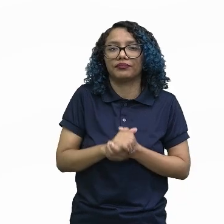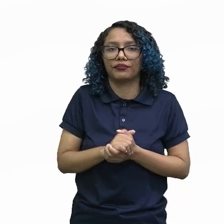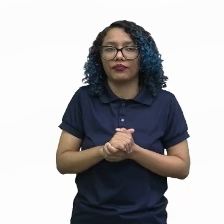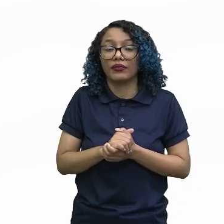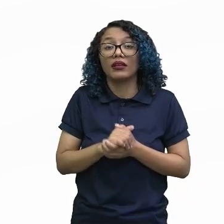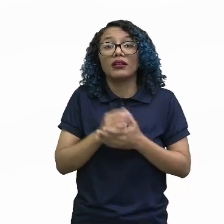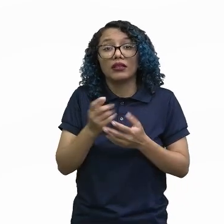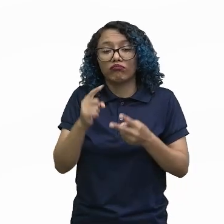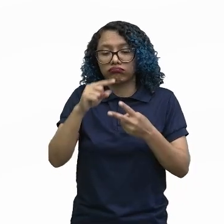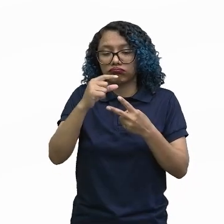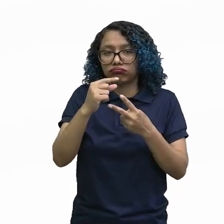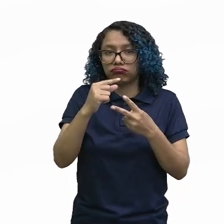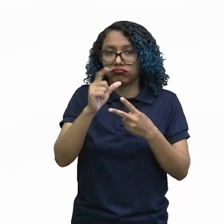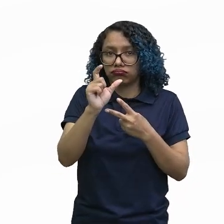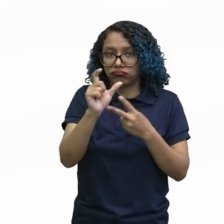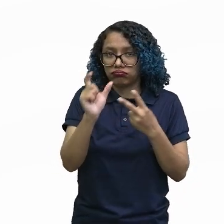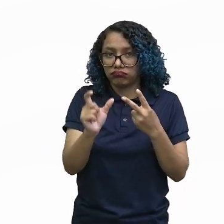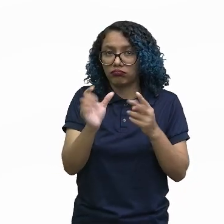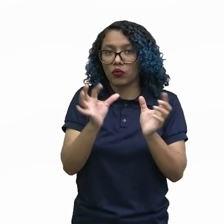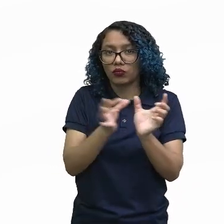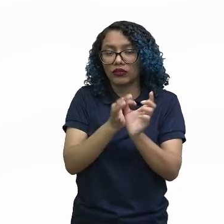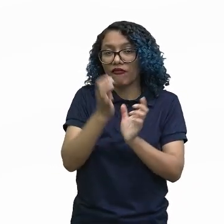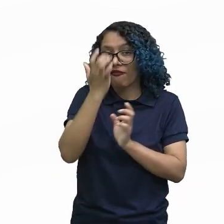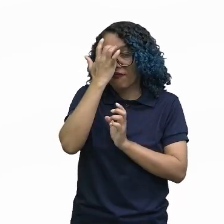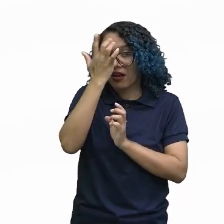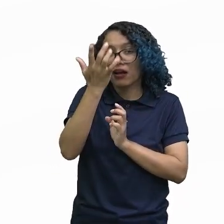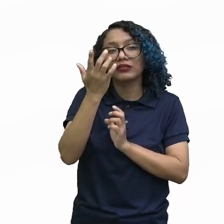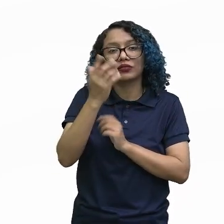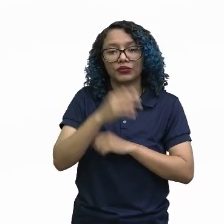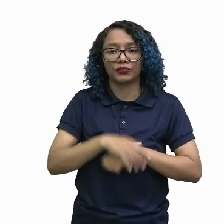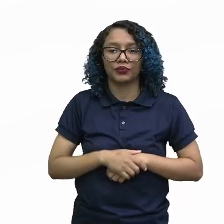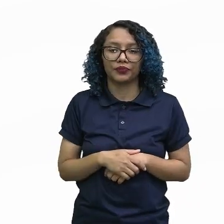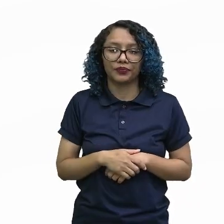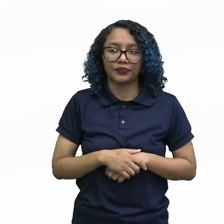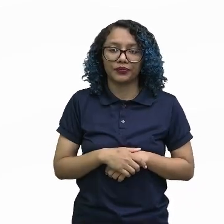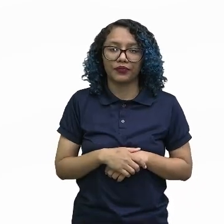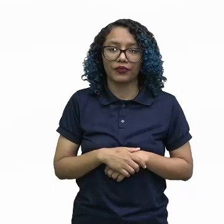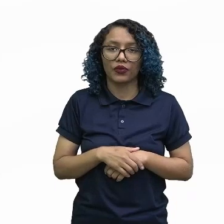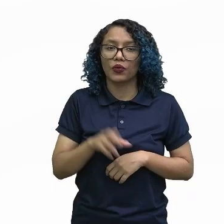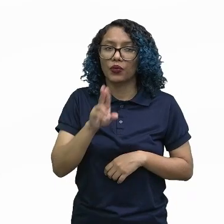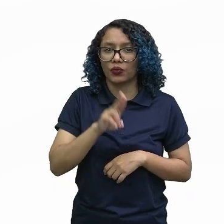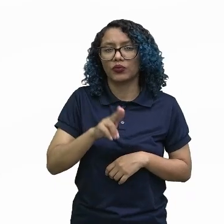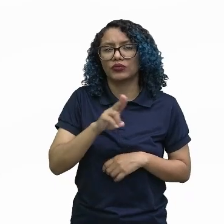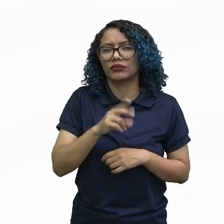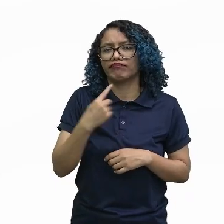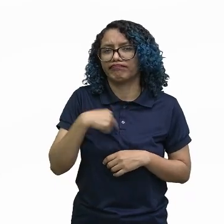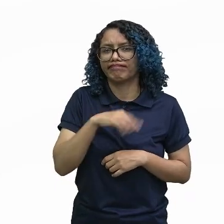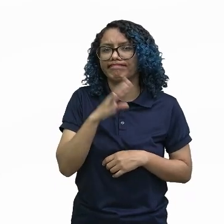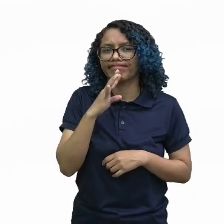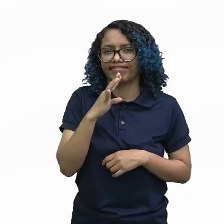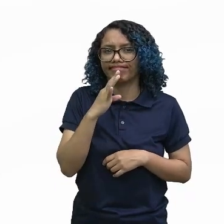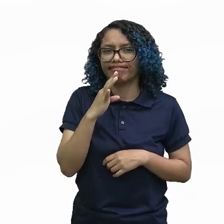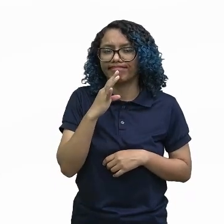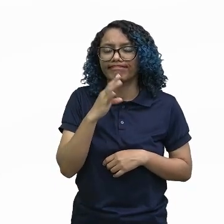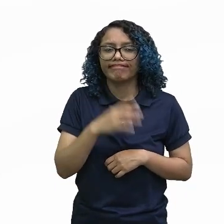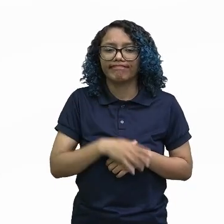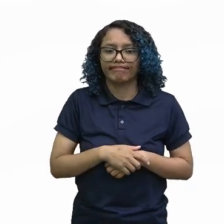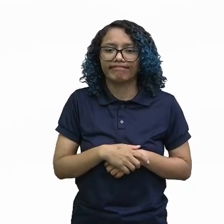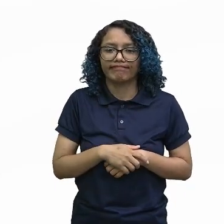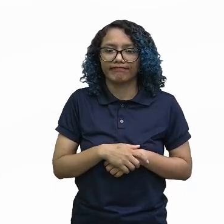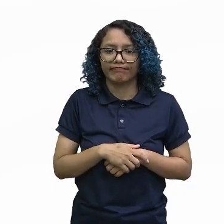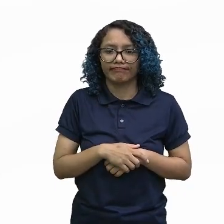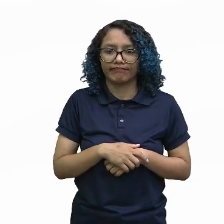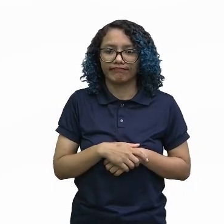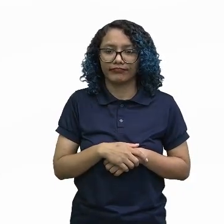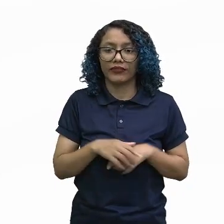porquê são bem mais fáceis e são bem mais conhecidos de nós, né? E aí nós temos também